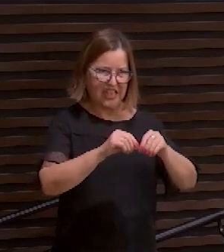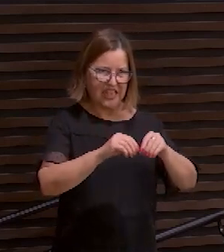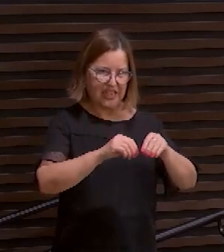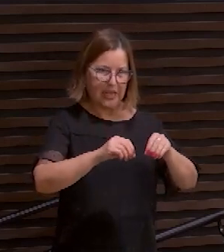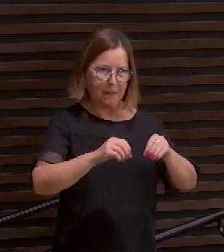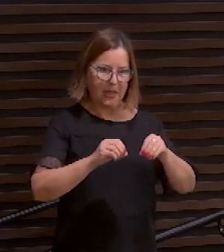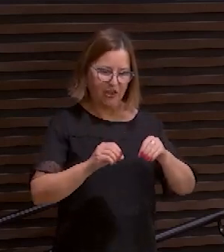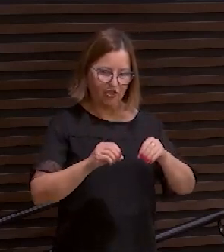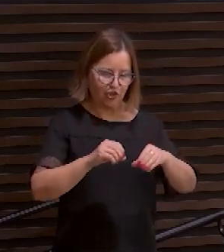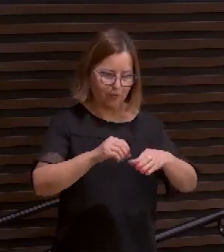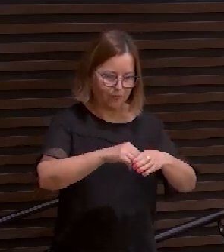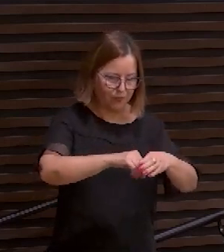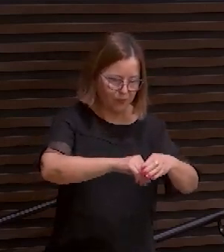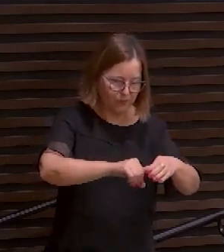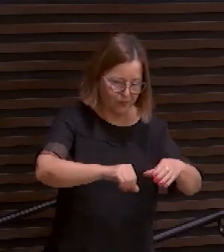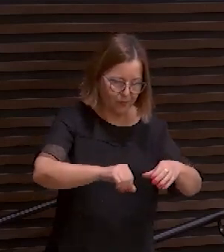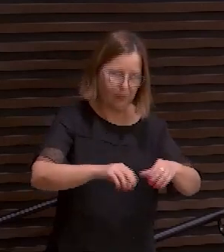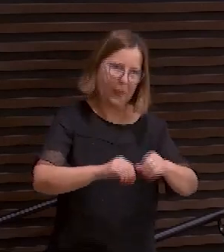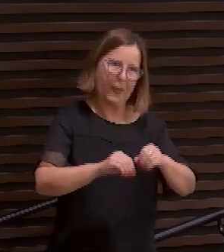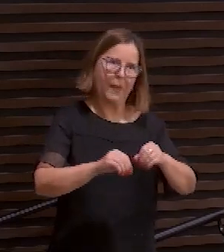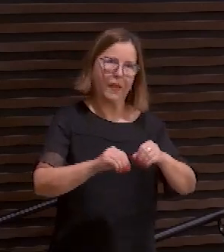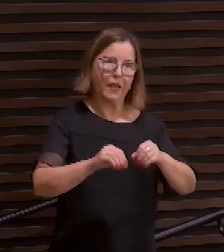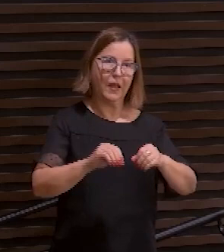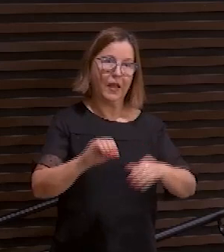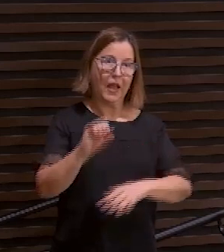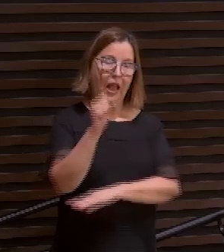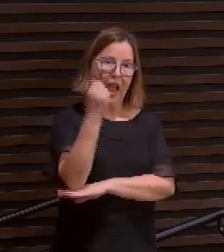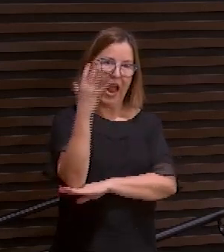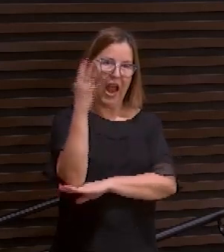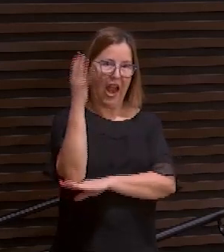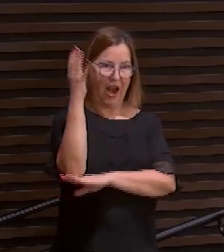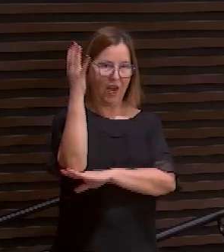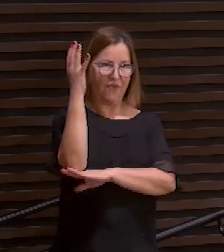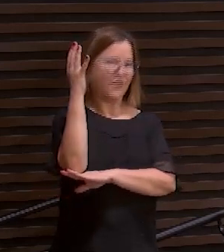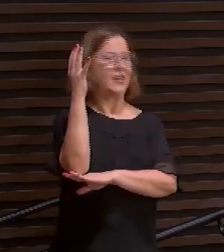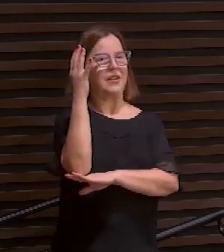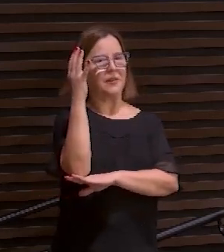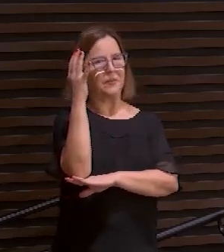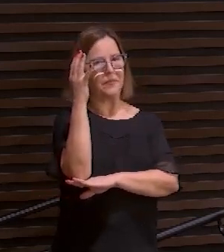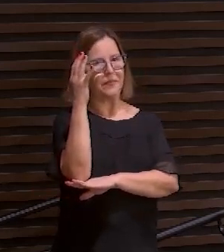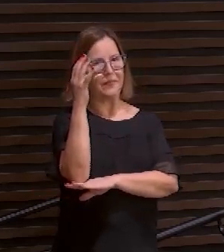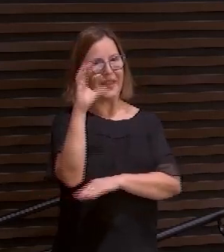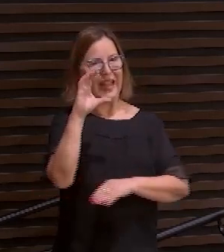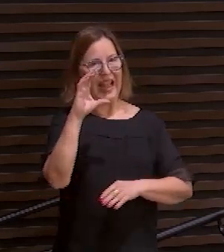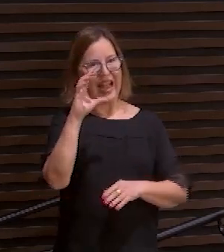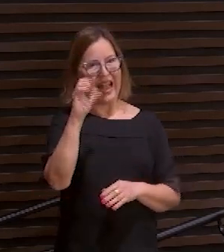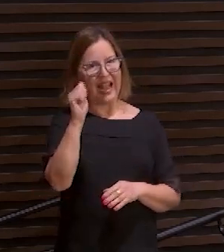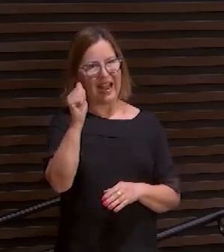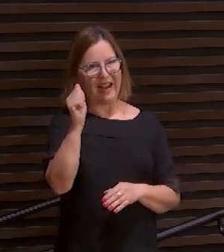quercus, na frente da sua casa, lá na sua fazenda,